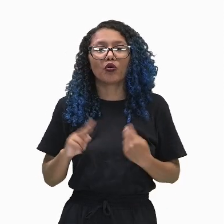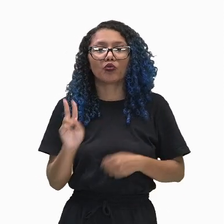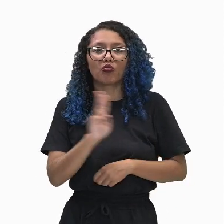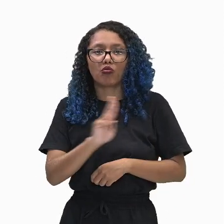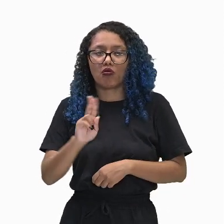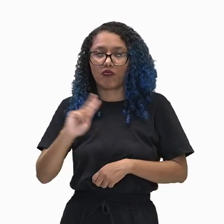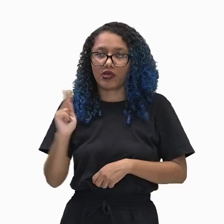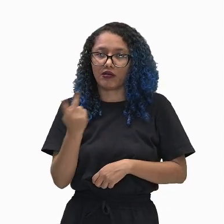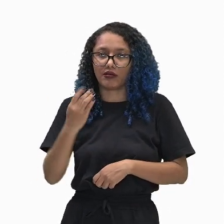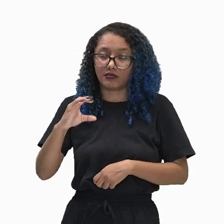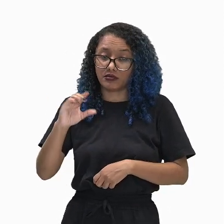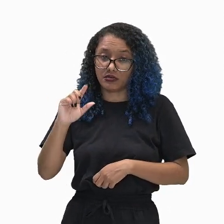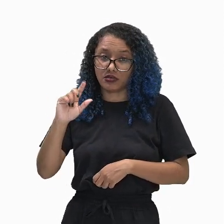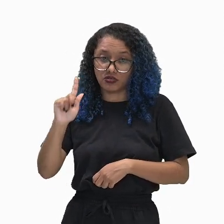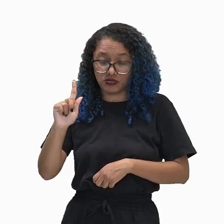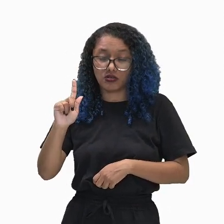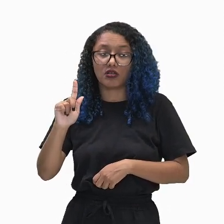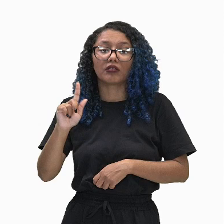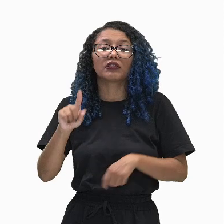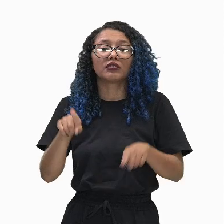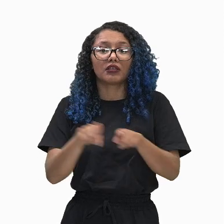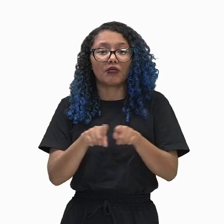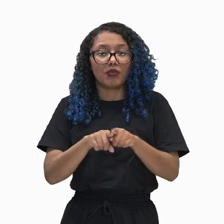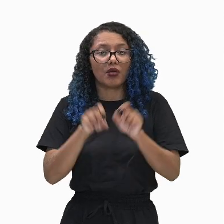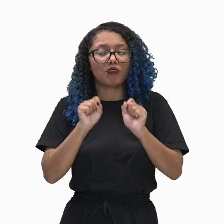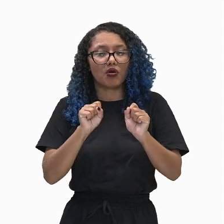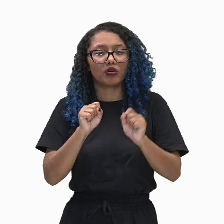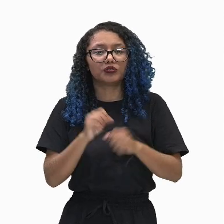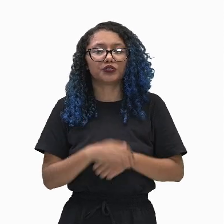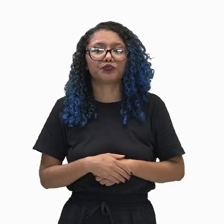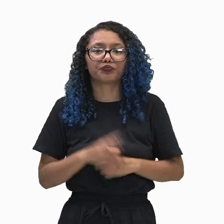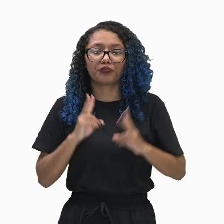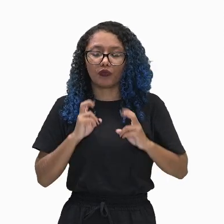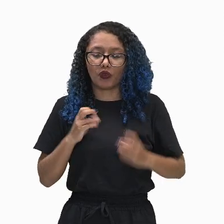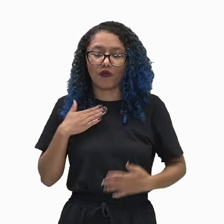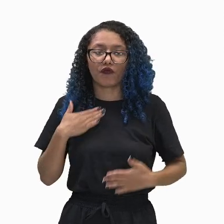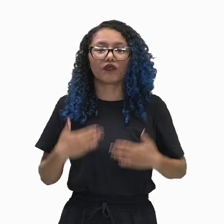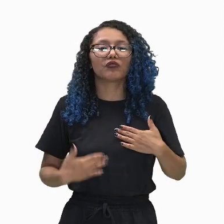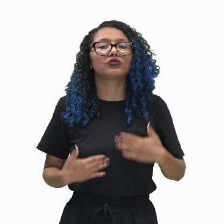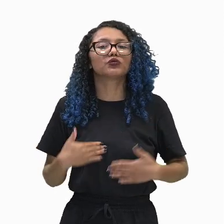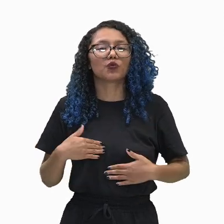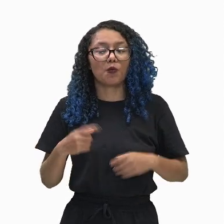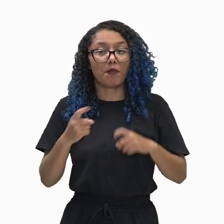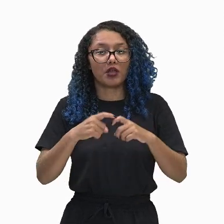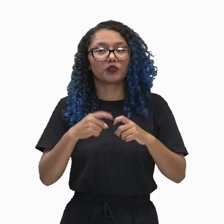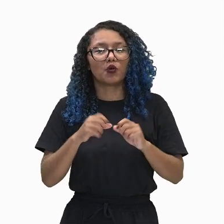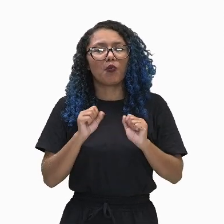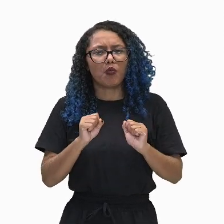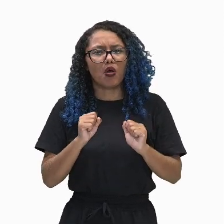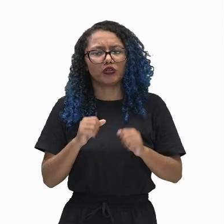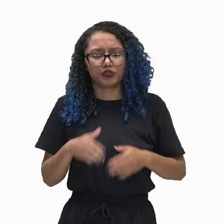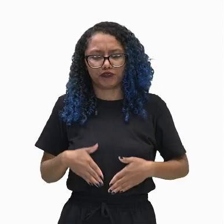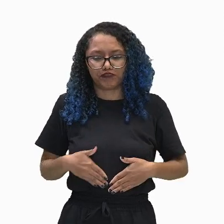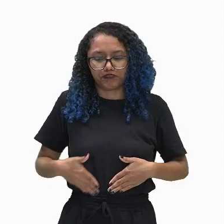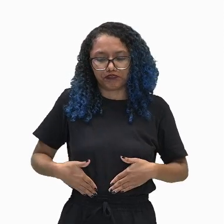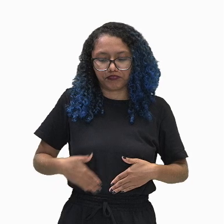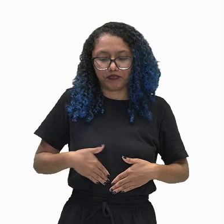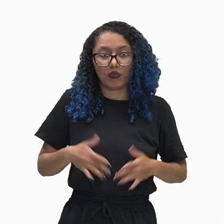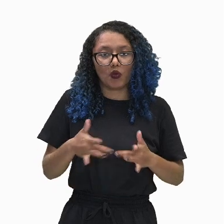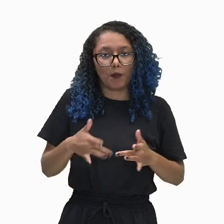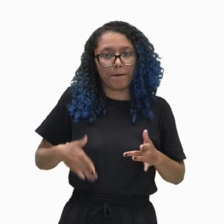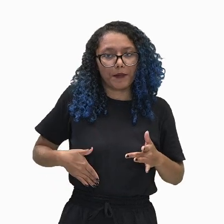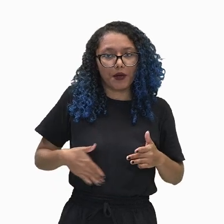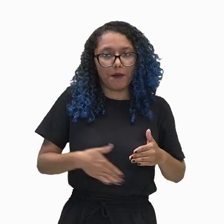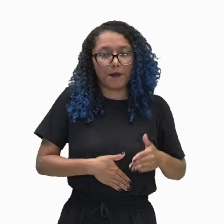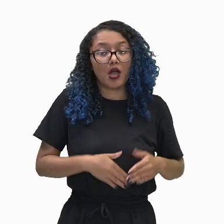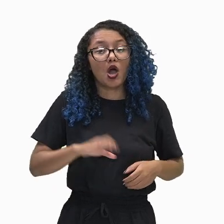HCG. Também pode ser feito um exame físico realizado pelo médico, como palpação do útero e